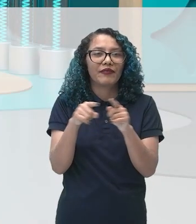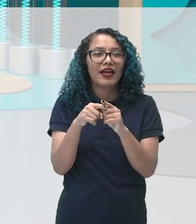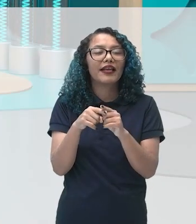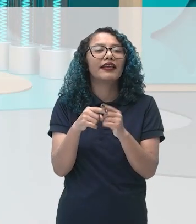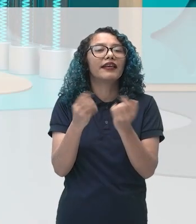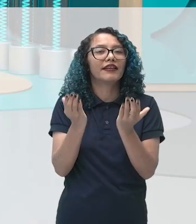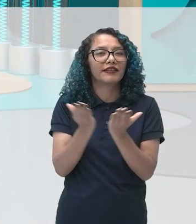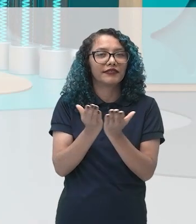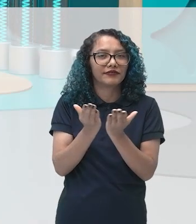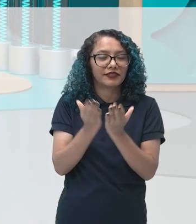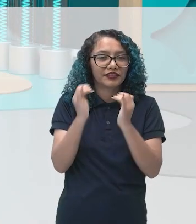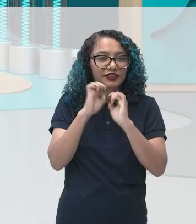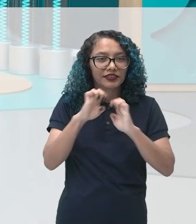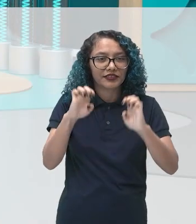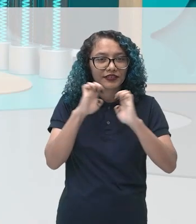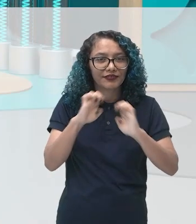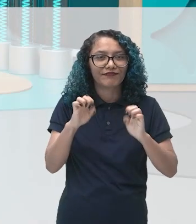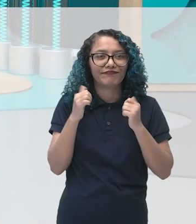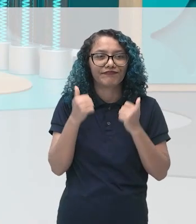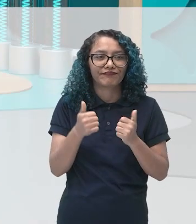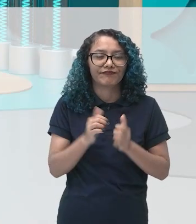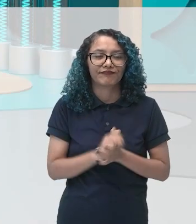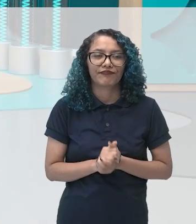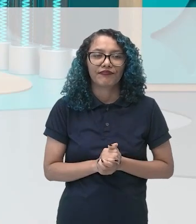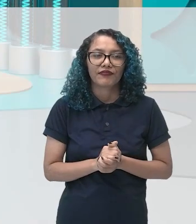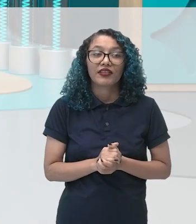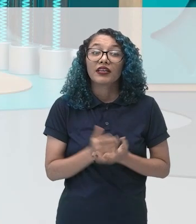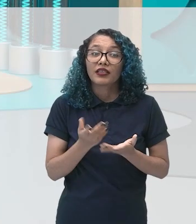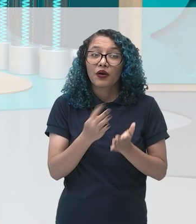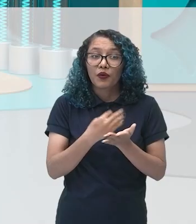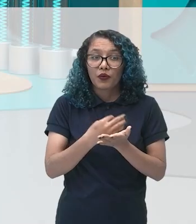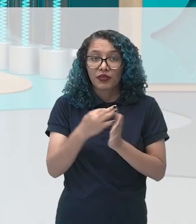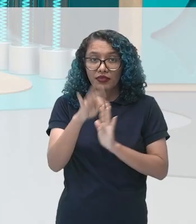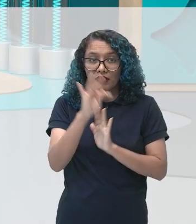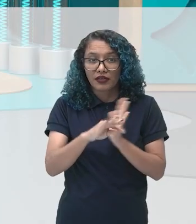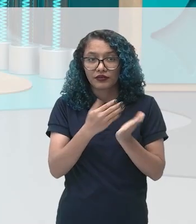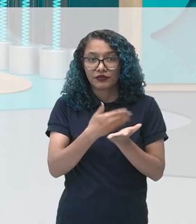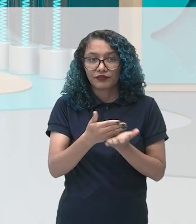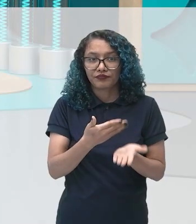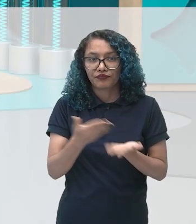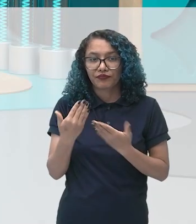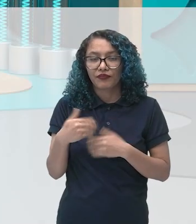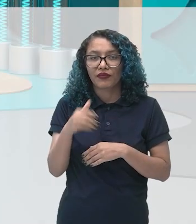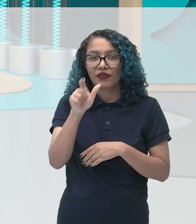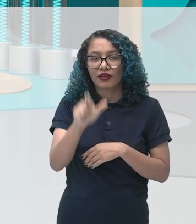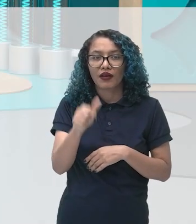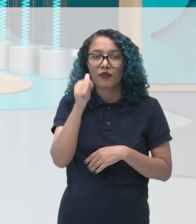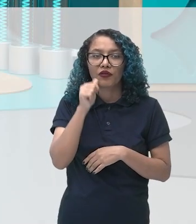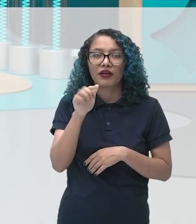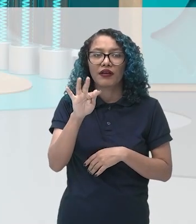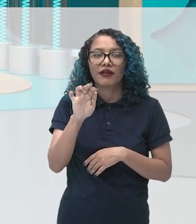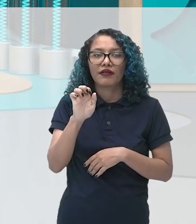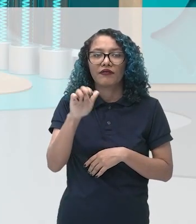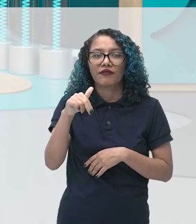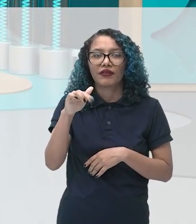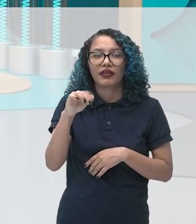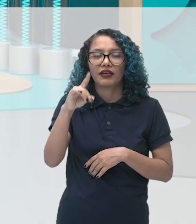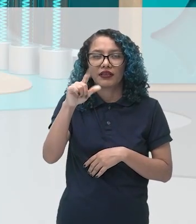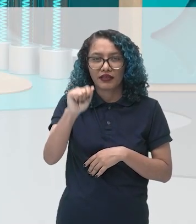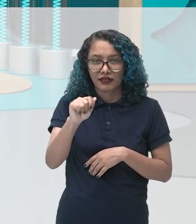texto introdutório, escrevi ali, né? Fernanda Gurgel, é professora de língua inglesa, perdão, né? Já estou